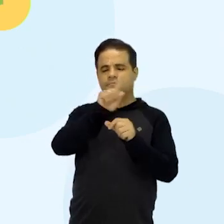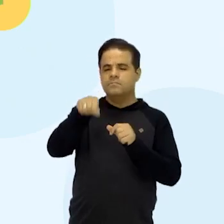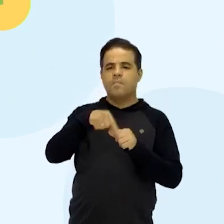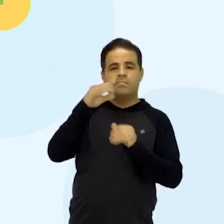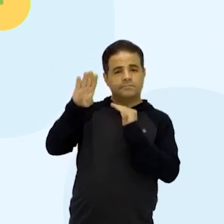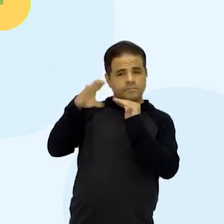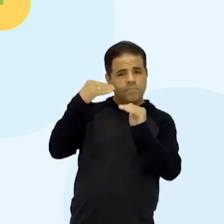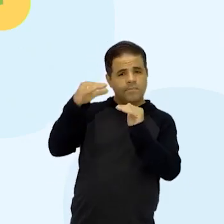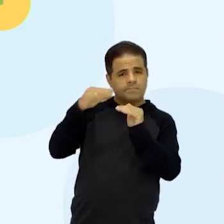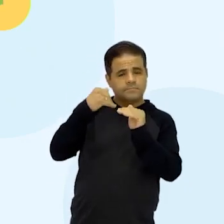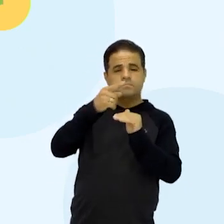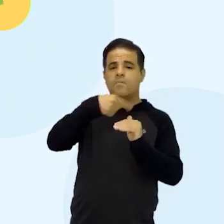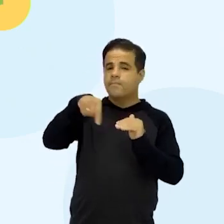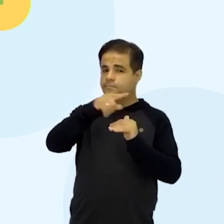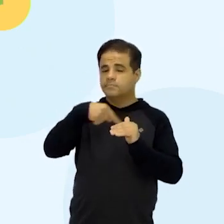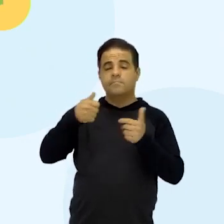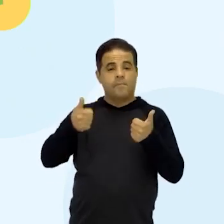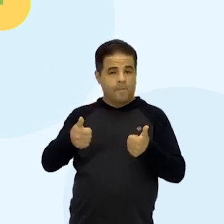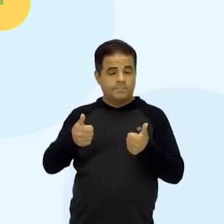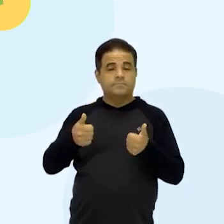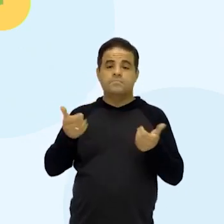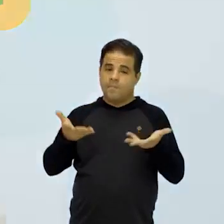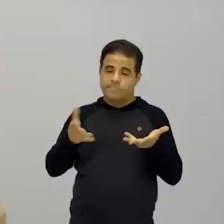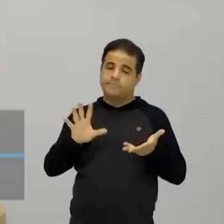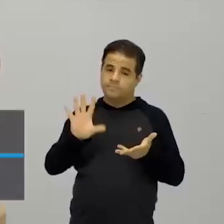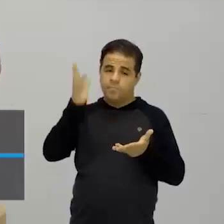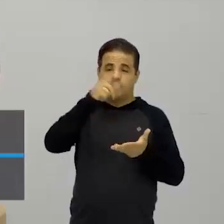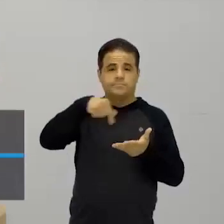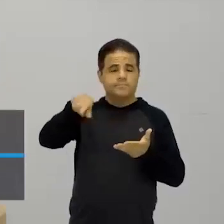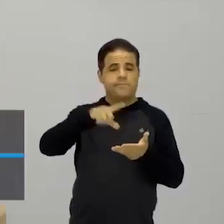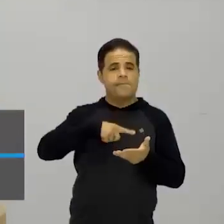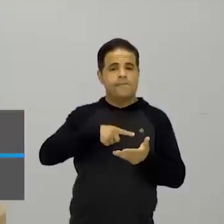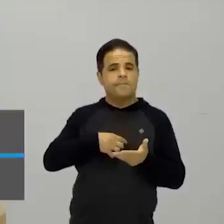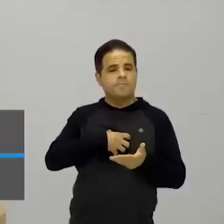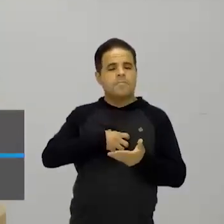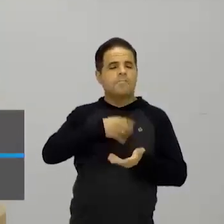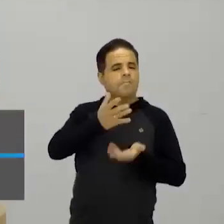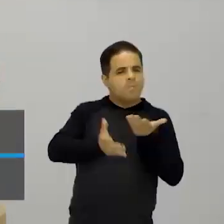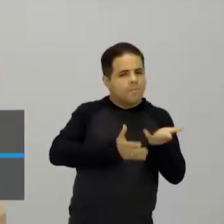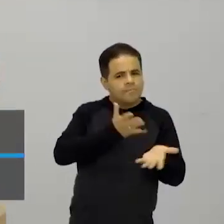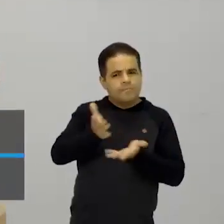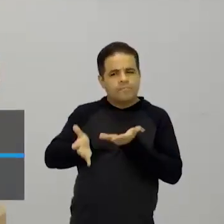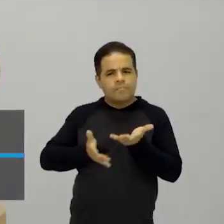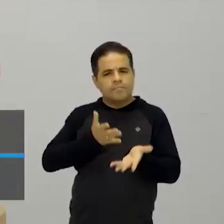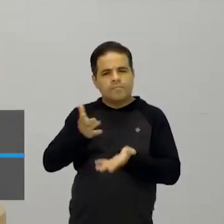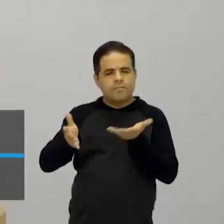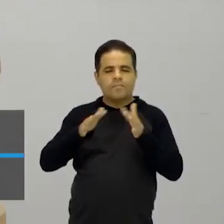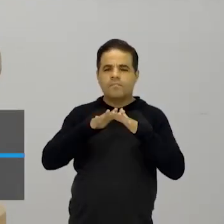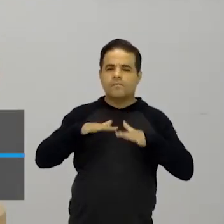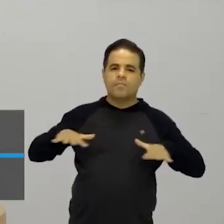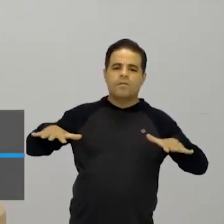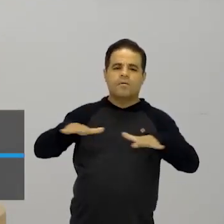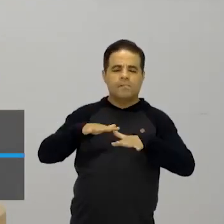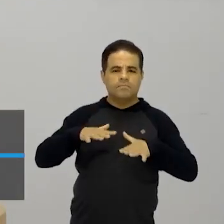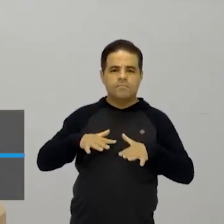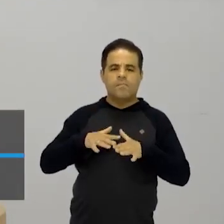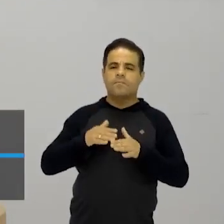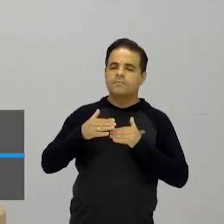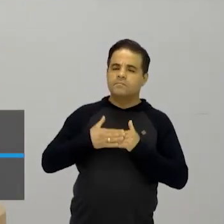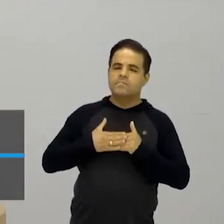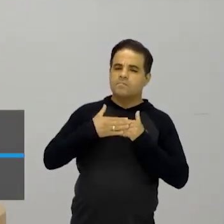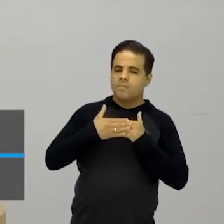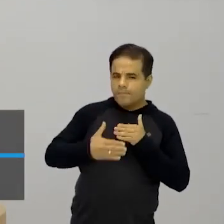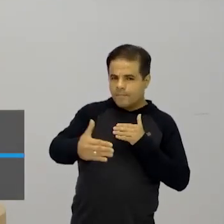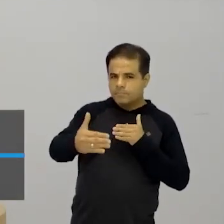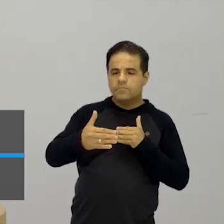enviaram para a gente e é o que acontece quando a gente tem esse tipo de tratamento. Tudo bem? Right? Vamos lá para